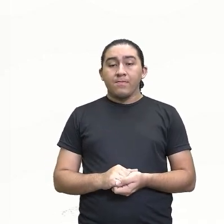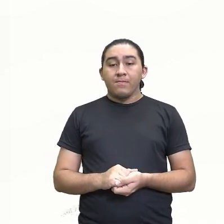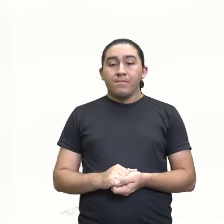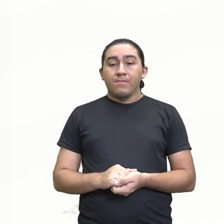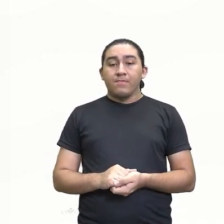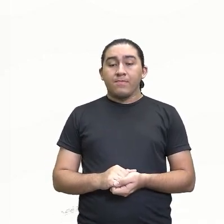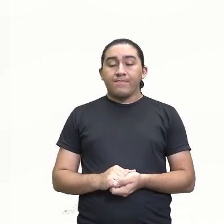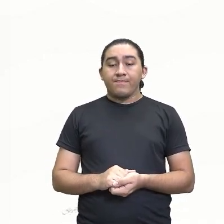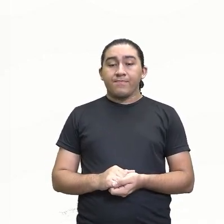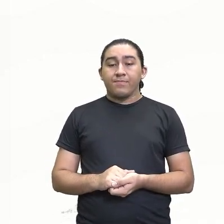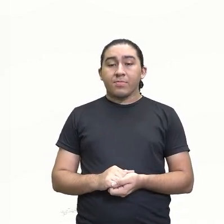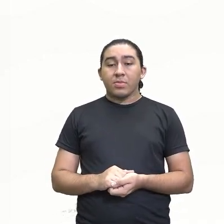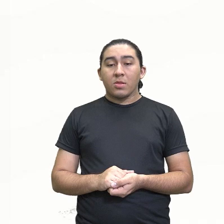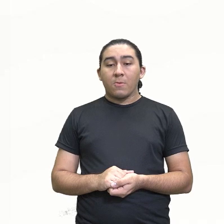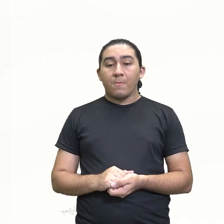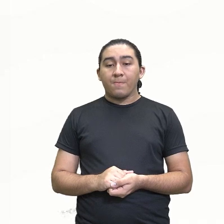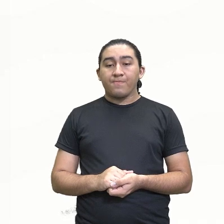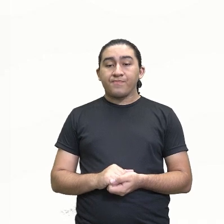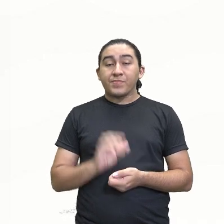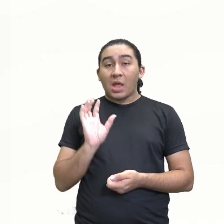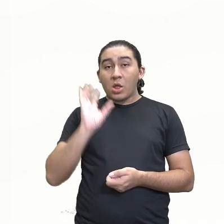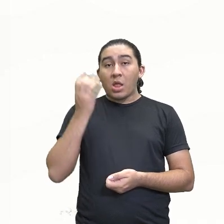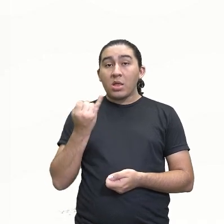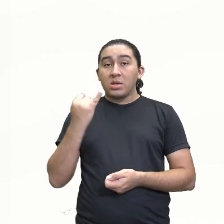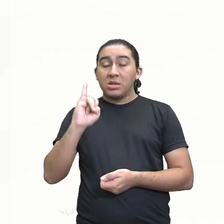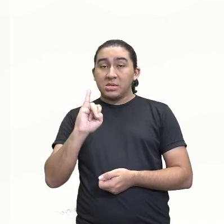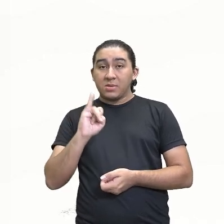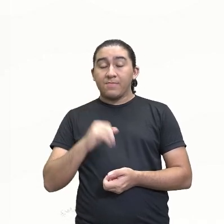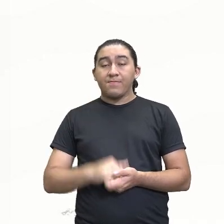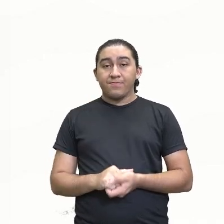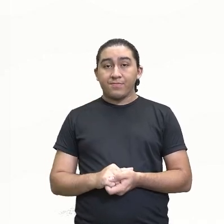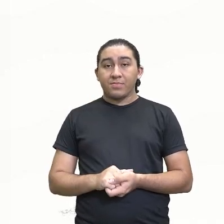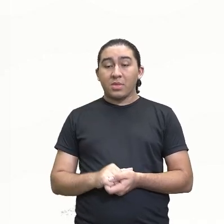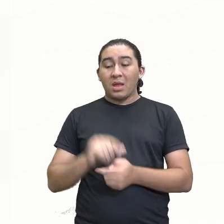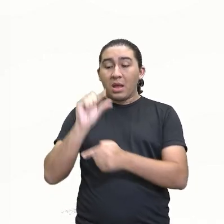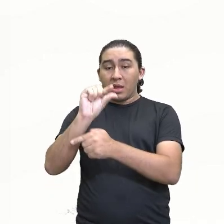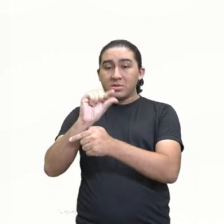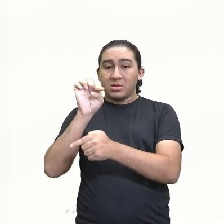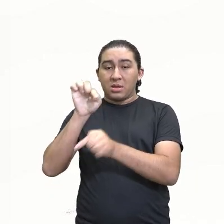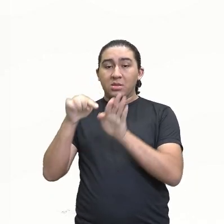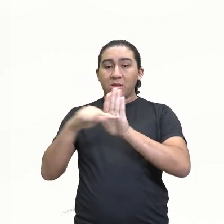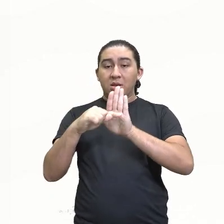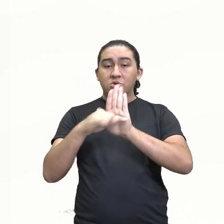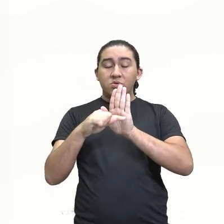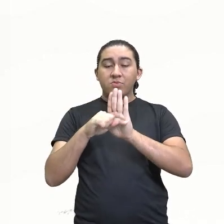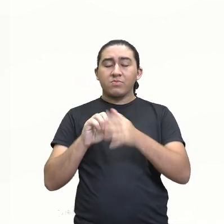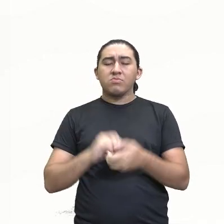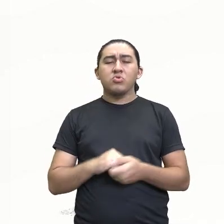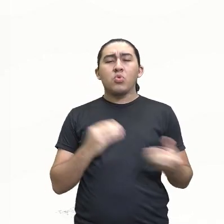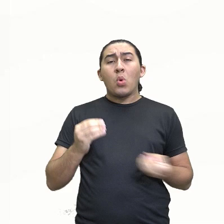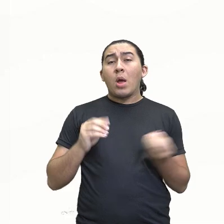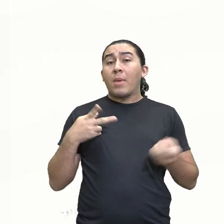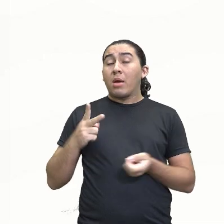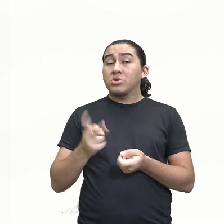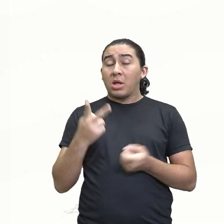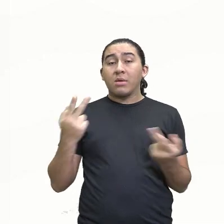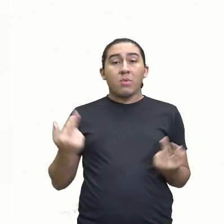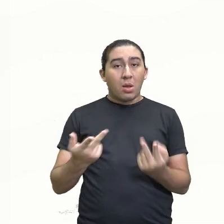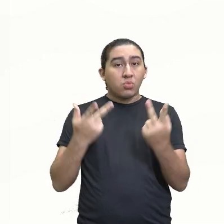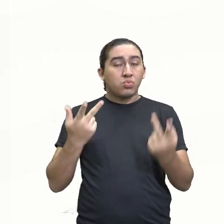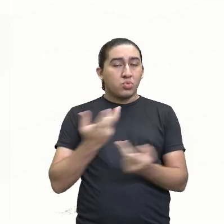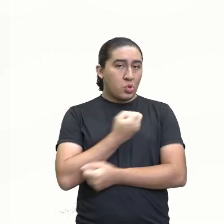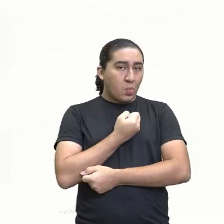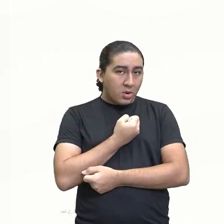Isso acontece quando o expoente ele é negativo. Como continua o mesmo número, significa